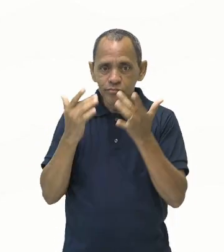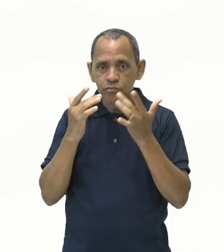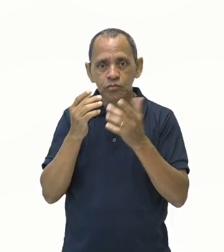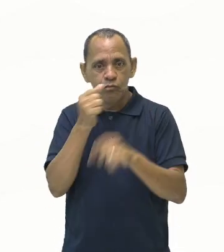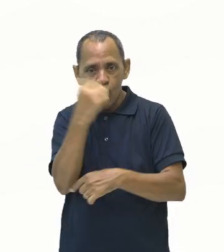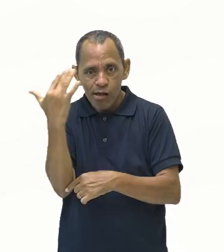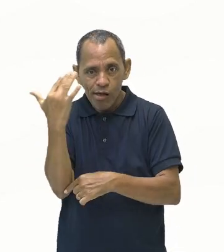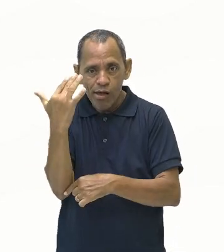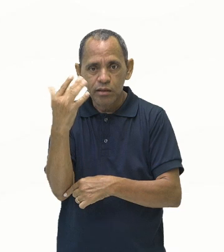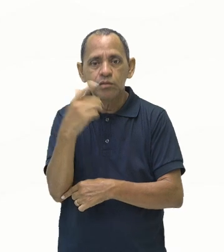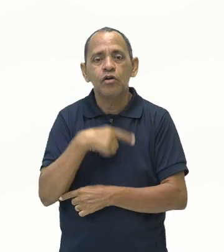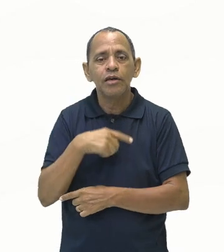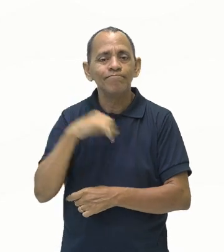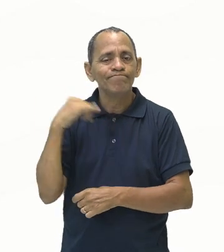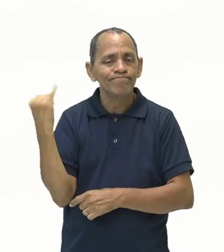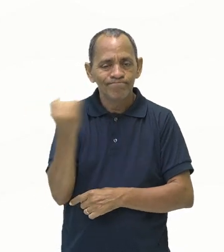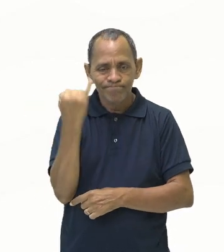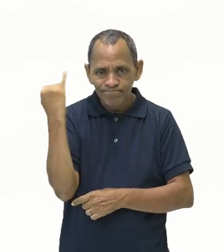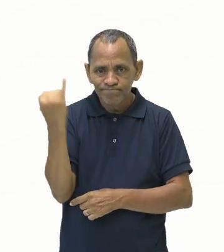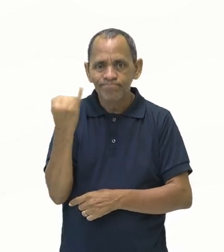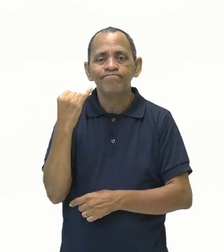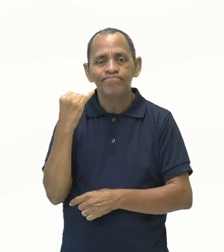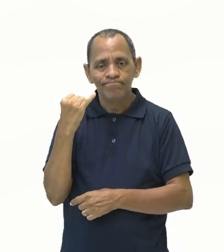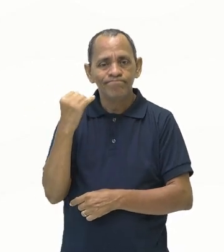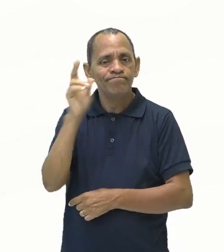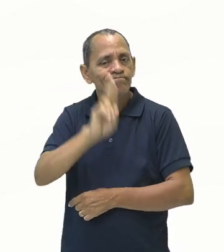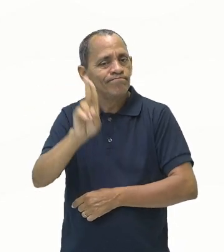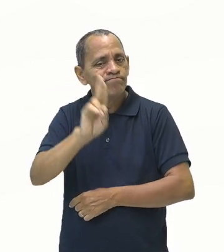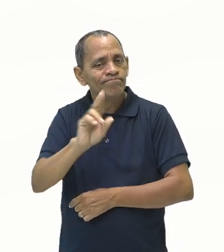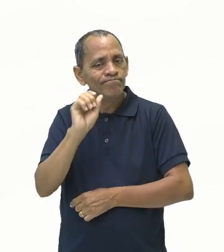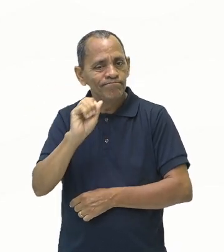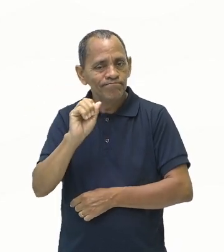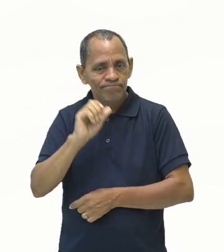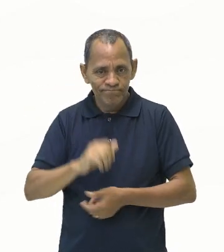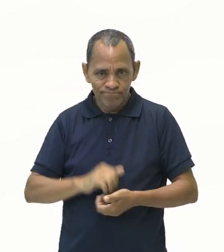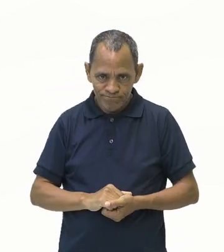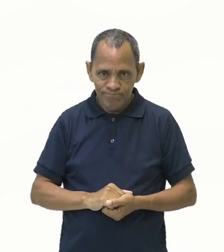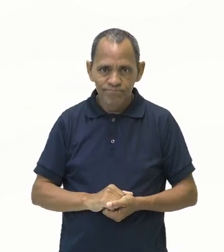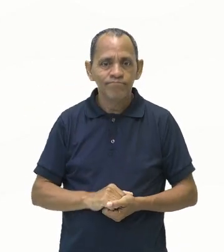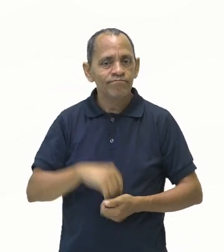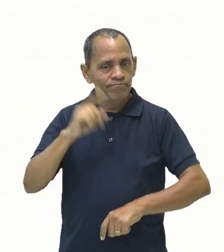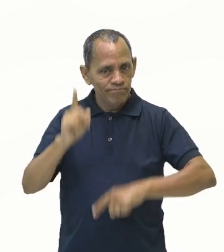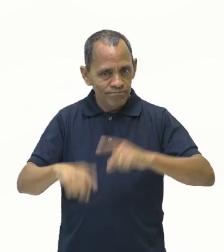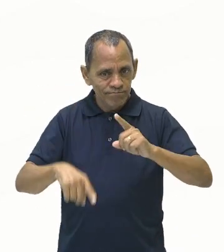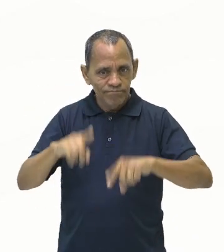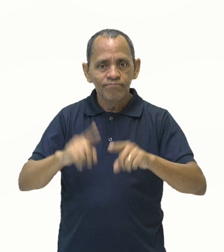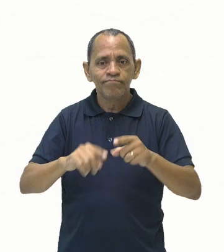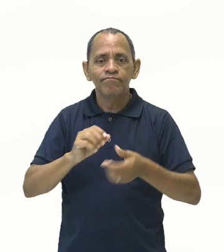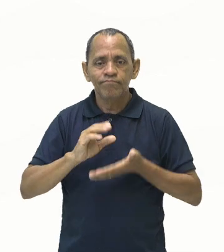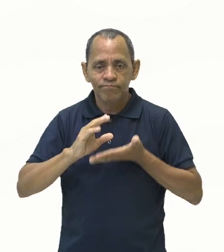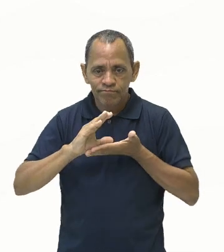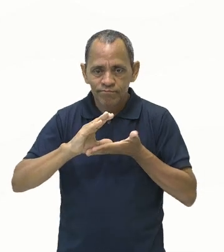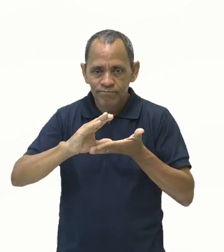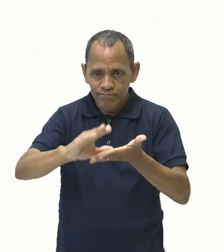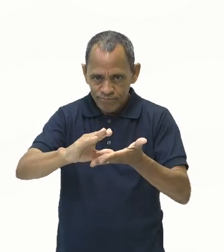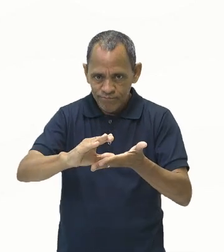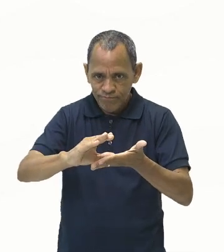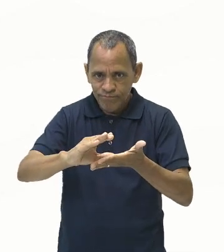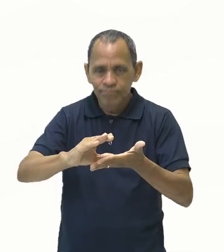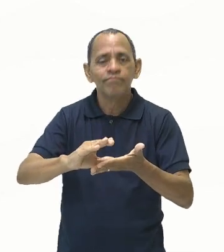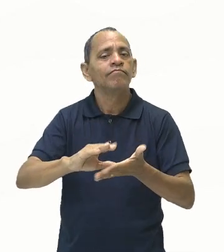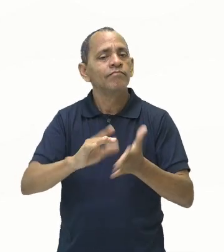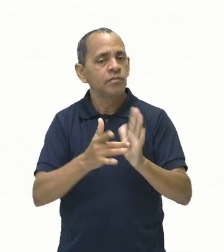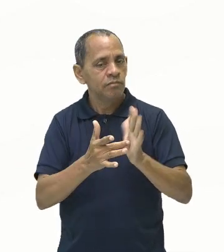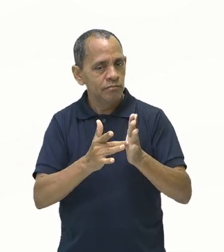foi fundamental para a utilização desse material para o funcionamento das máquinas